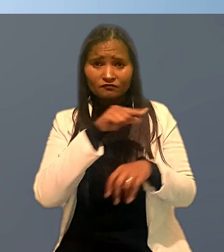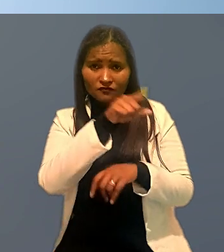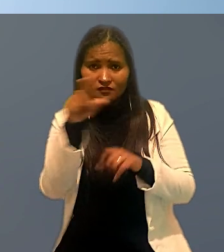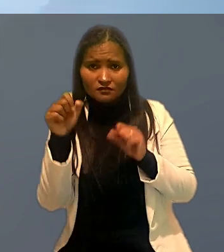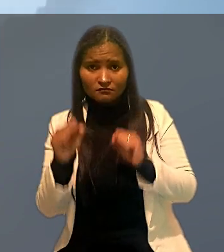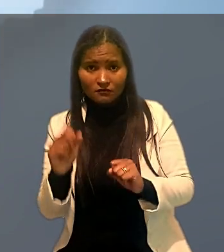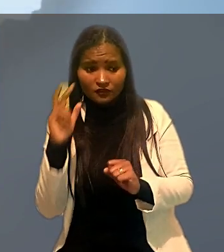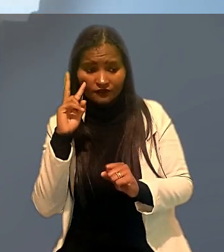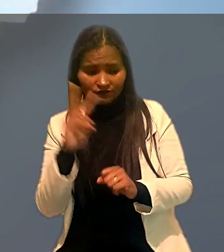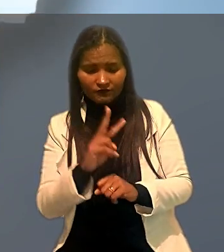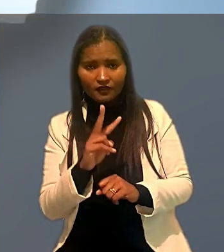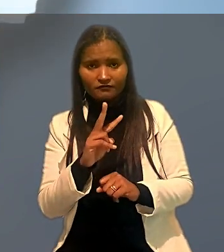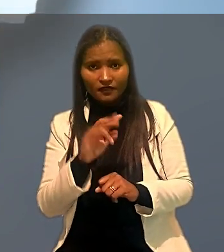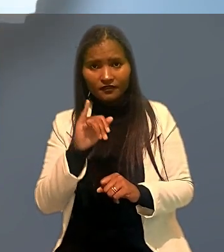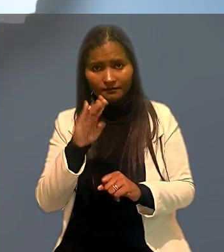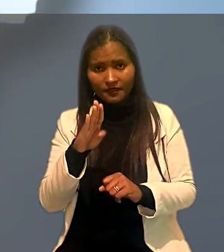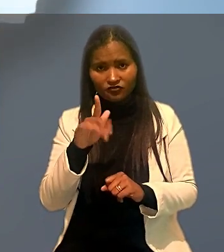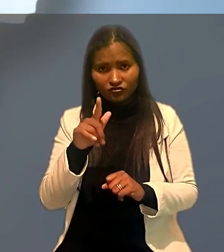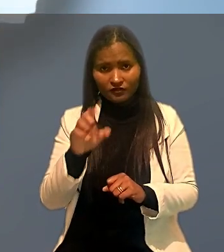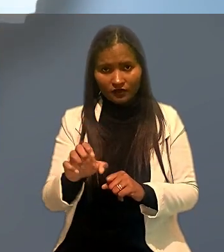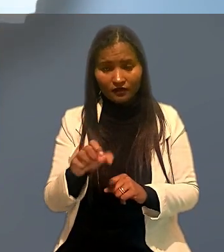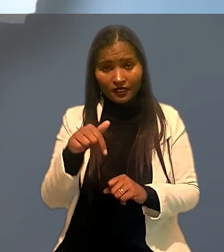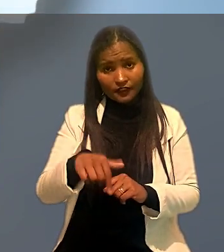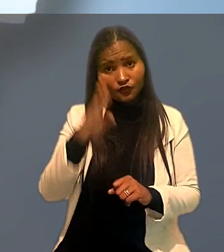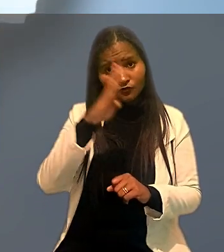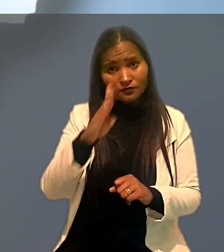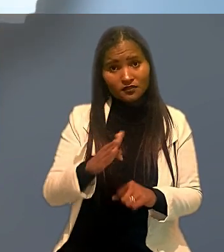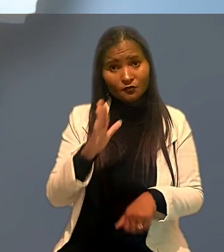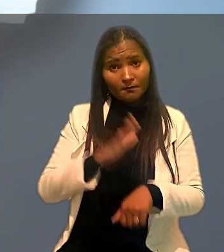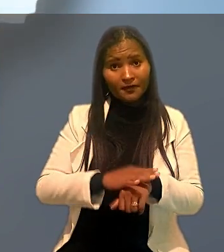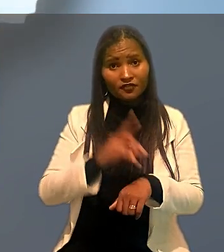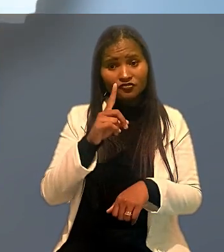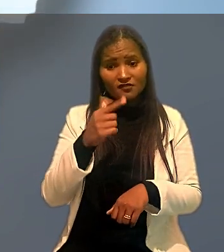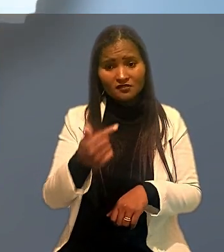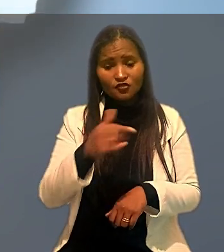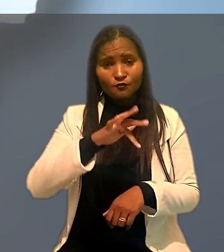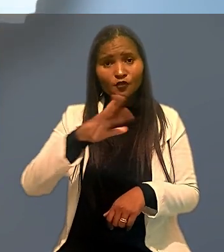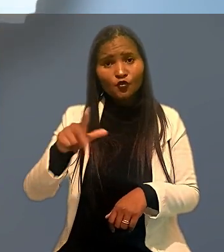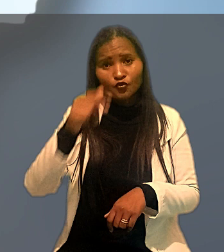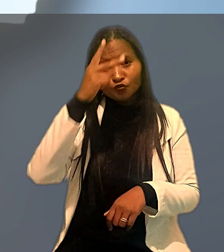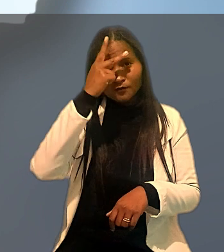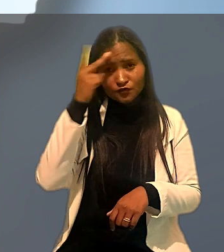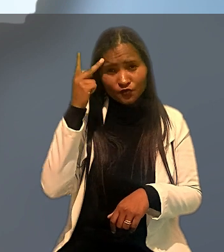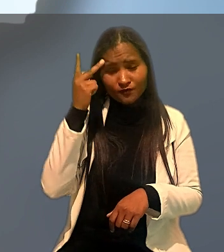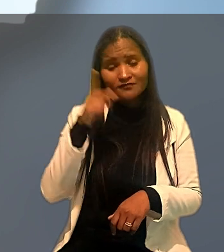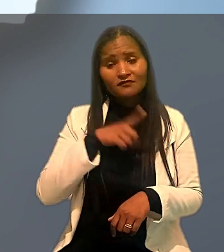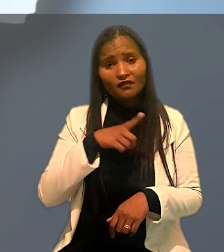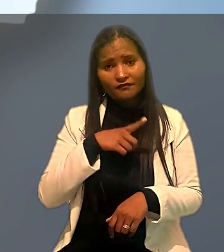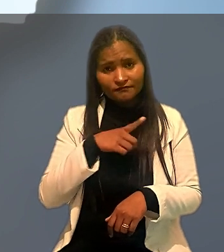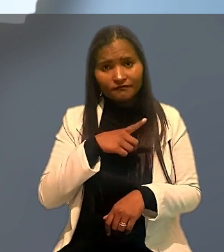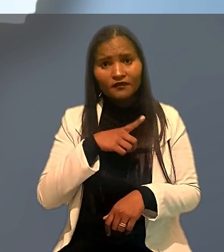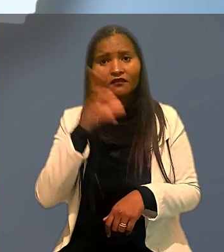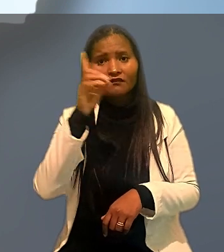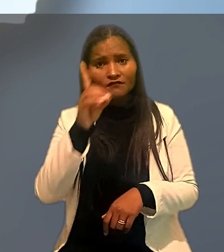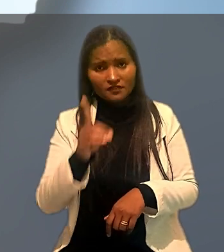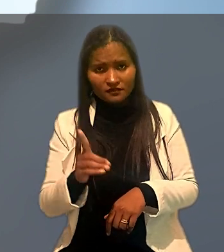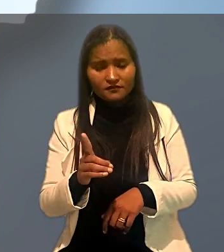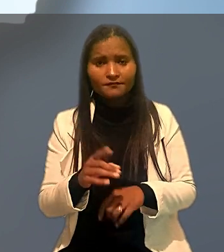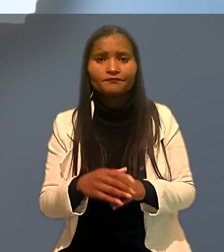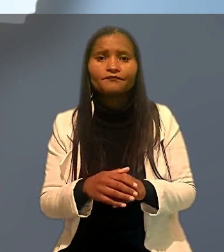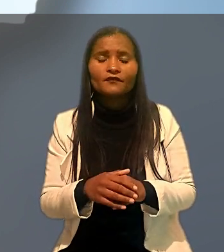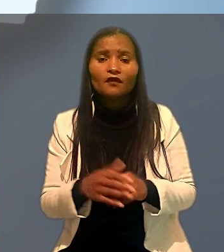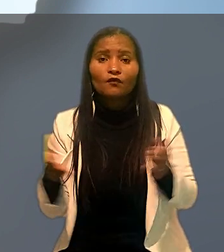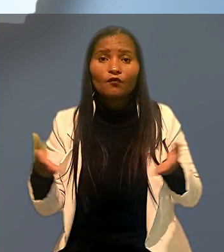Luana, como vocês podem ver aqui na tela, de acordo com o IBGE. No Brasil, mais de 17 milhões de pessoas possuem algum tipo